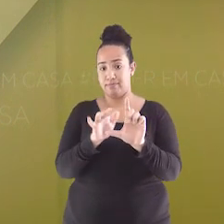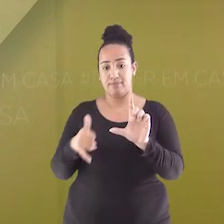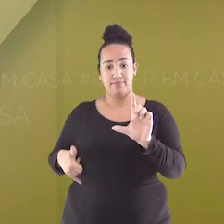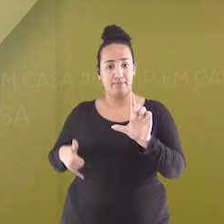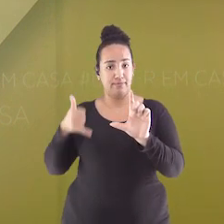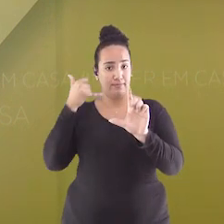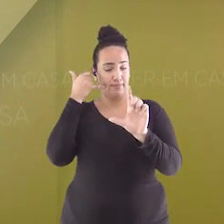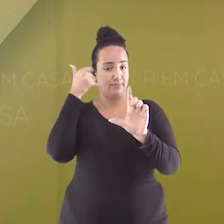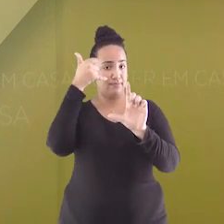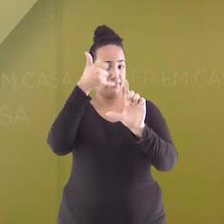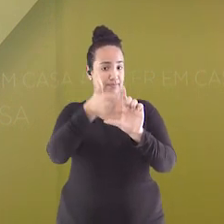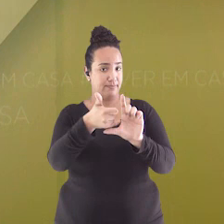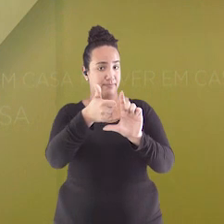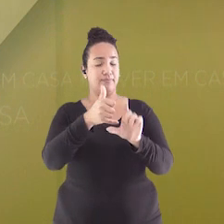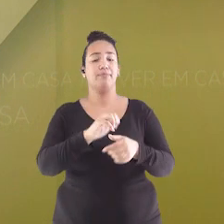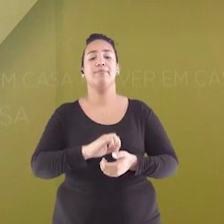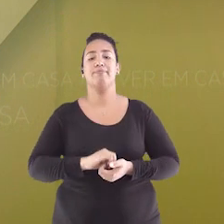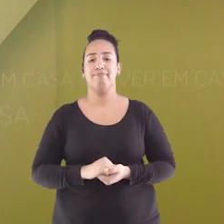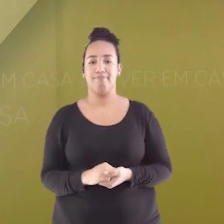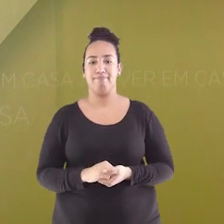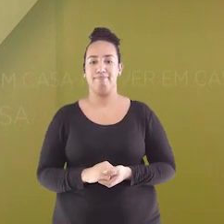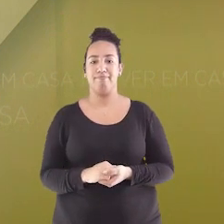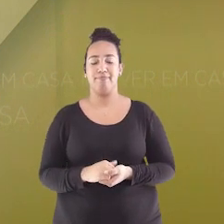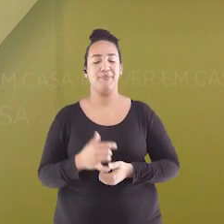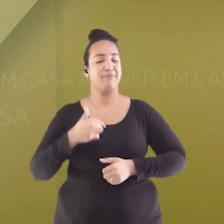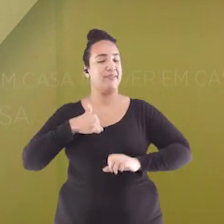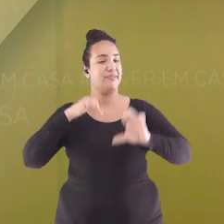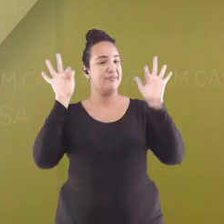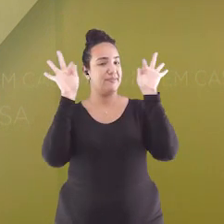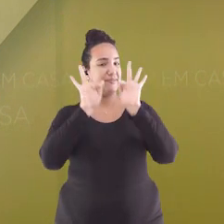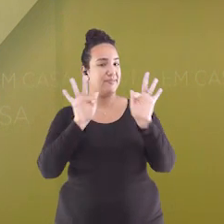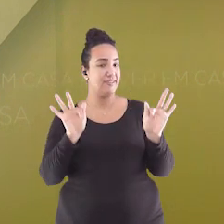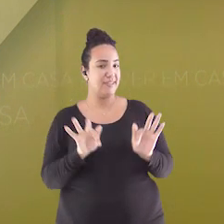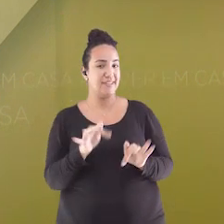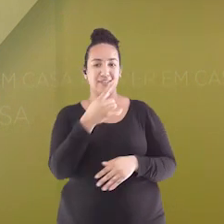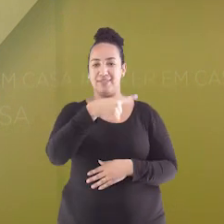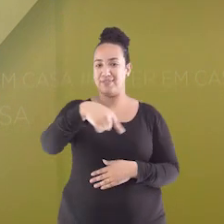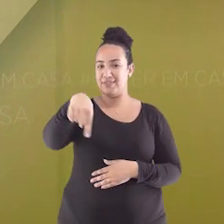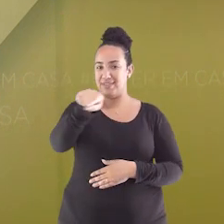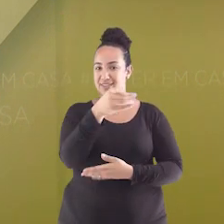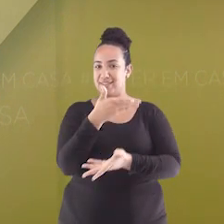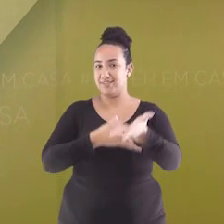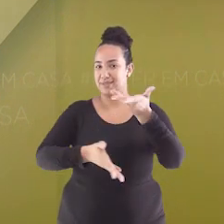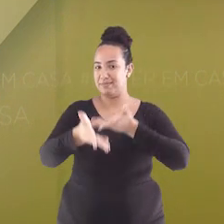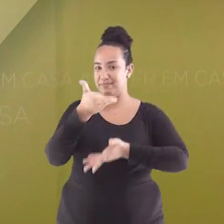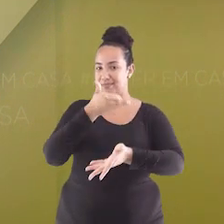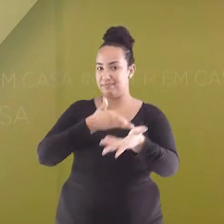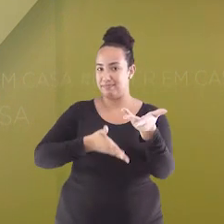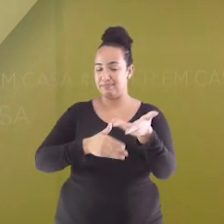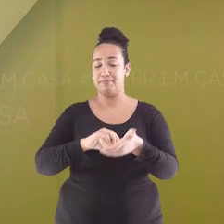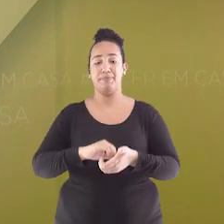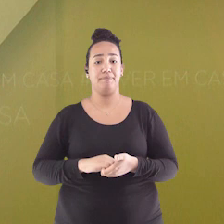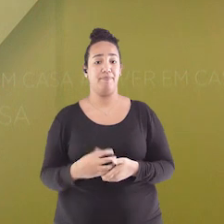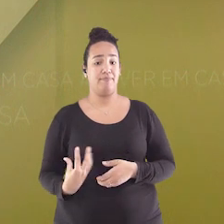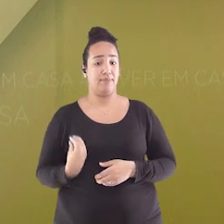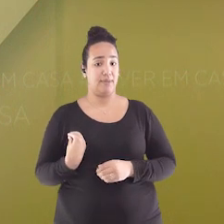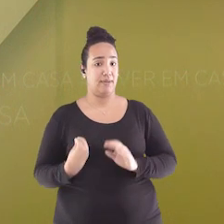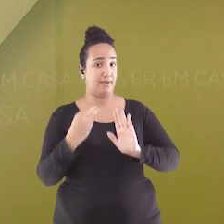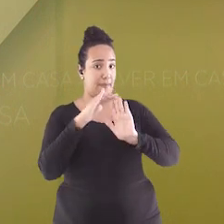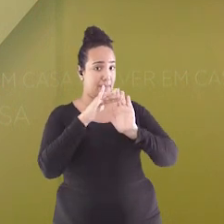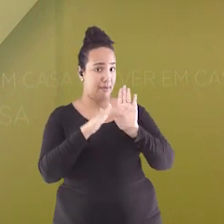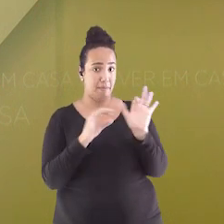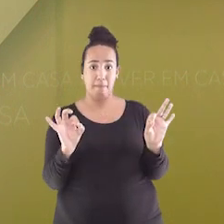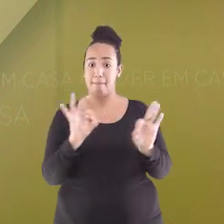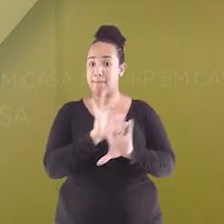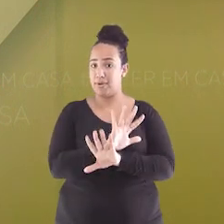aparece aí na tela da sua TV. Ficarei muito feliz com a sua presença e participação. Presença marcada?